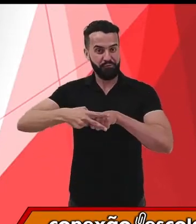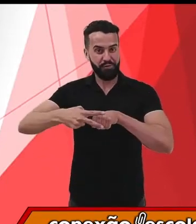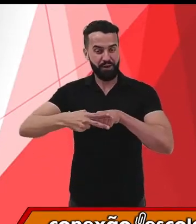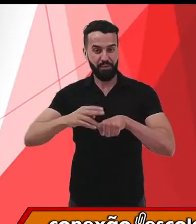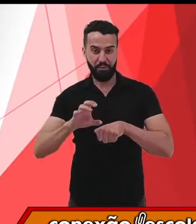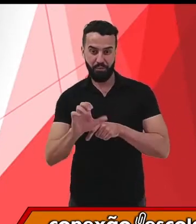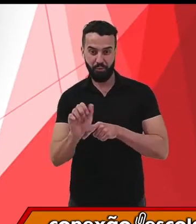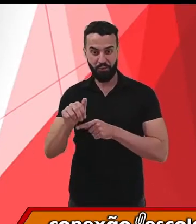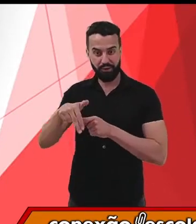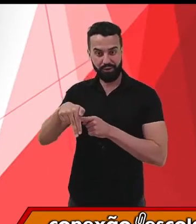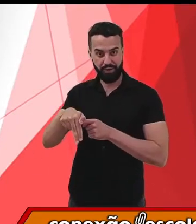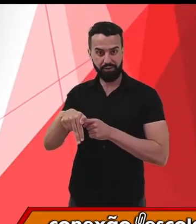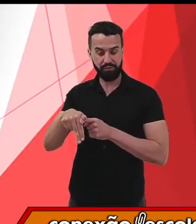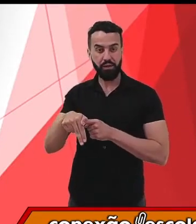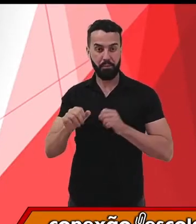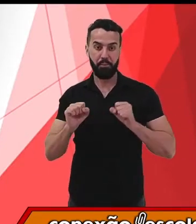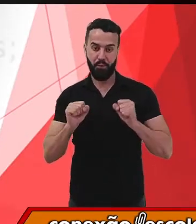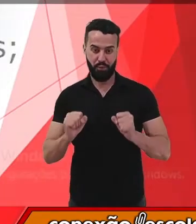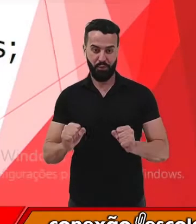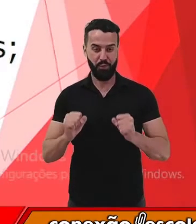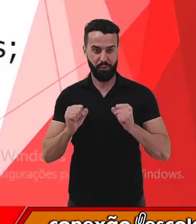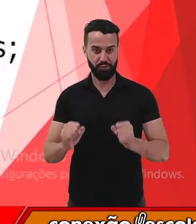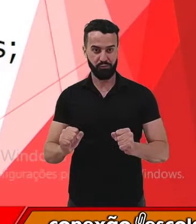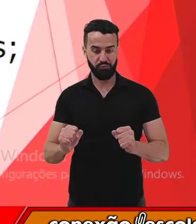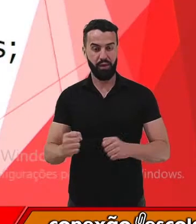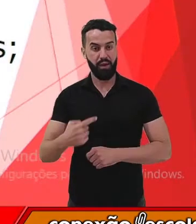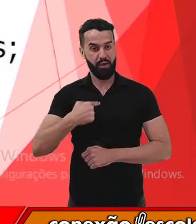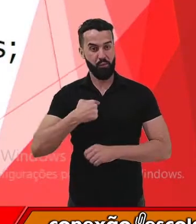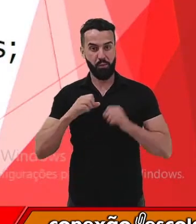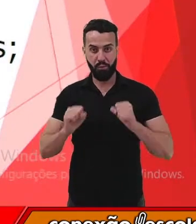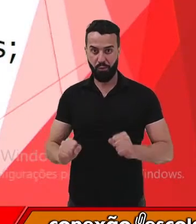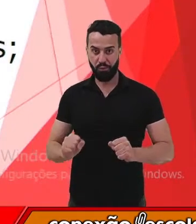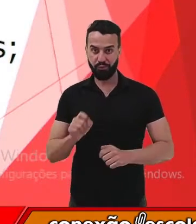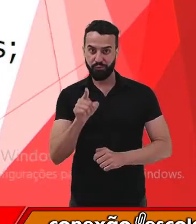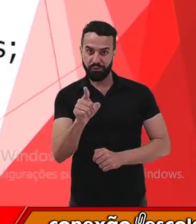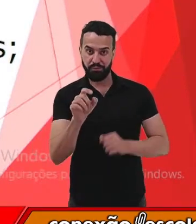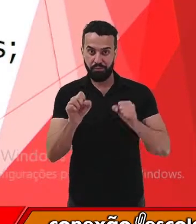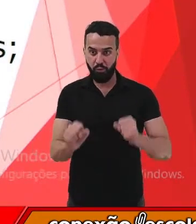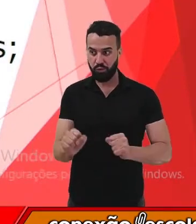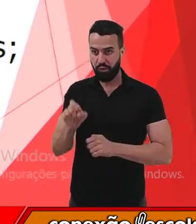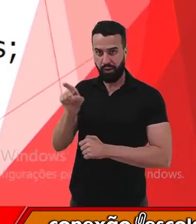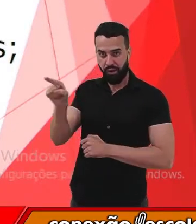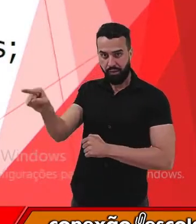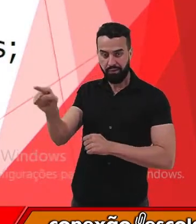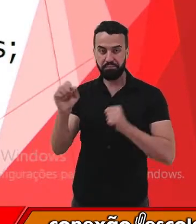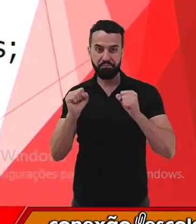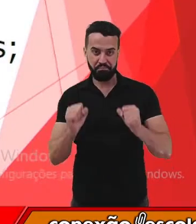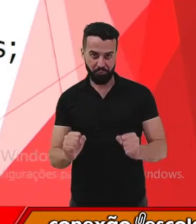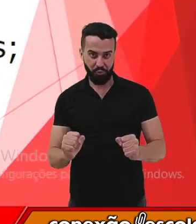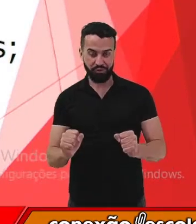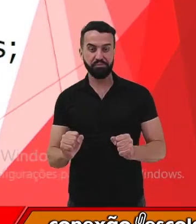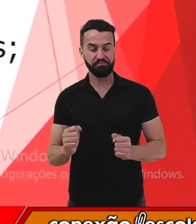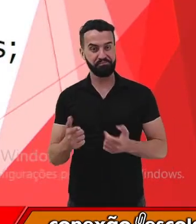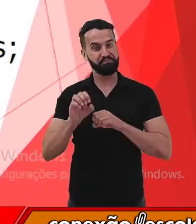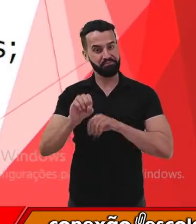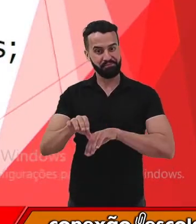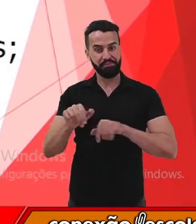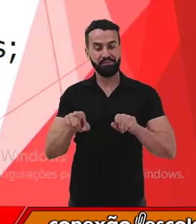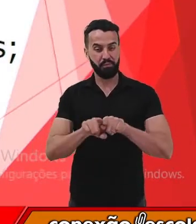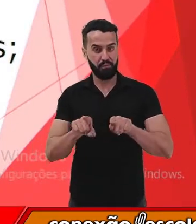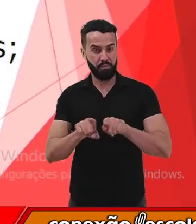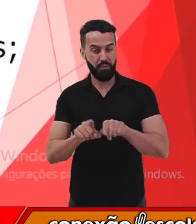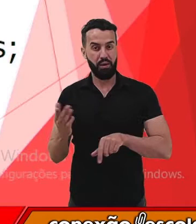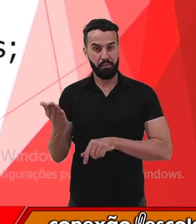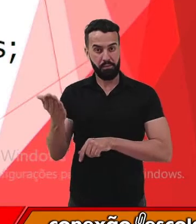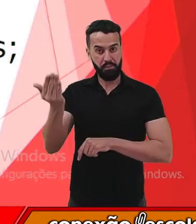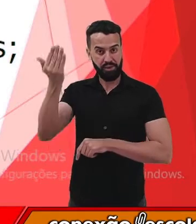can, que é o poder, né? Eu posso, você pode, ele pode. Vamos trabalhá-lo também no passado,